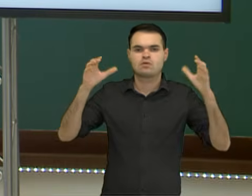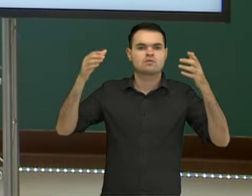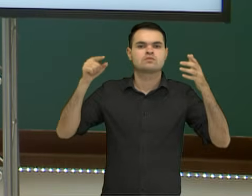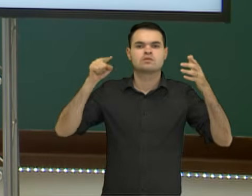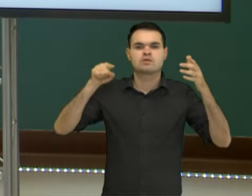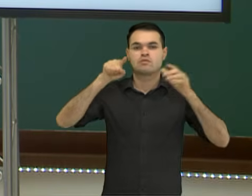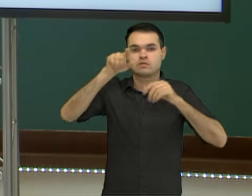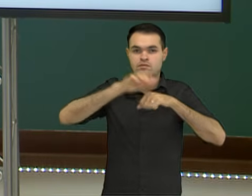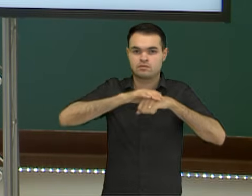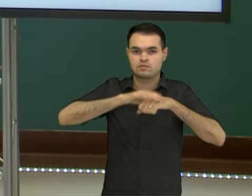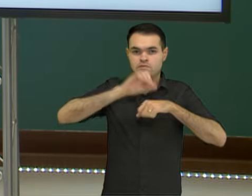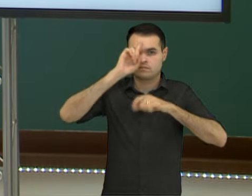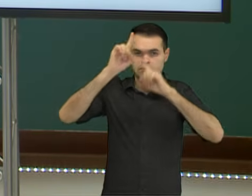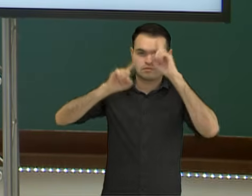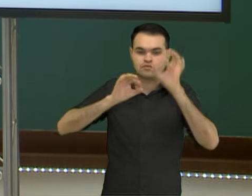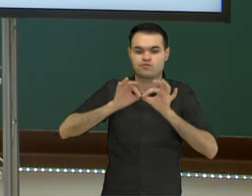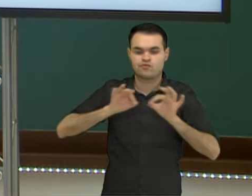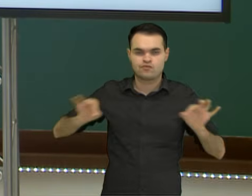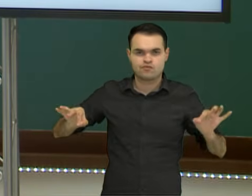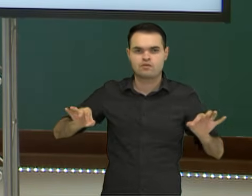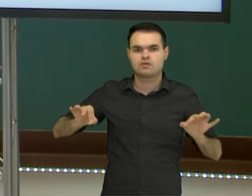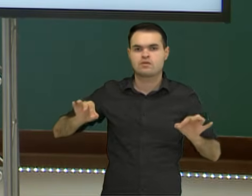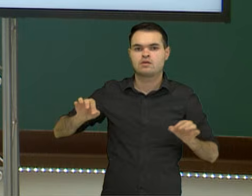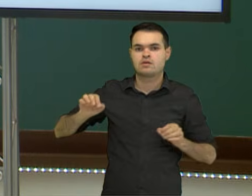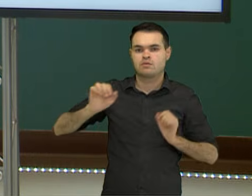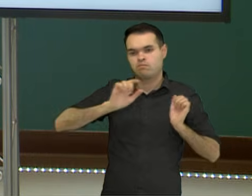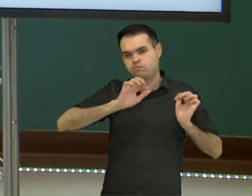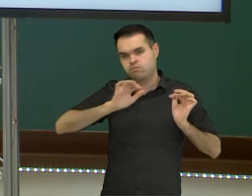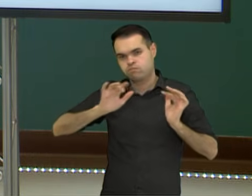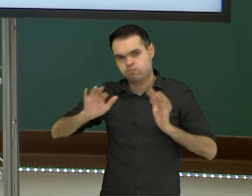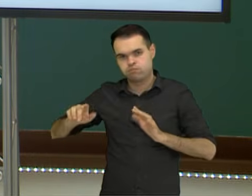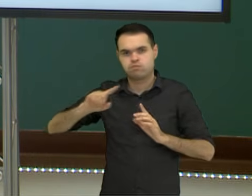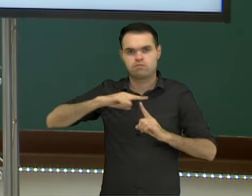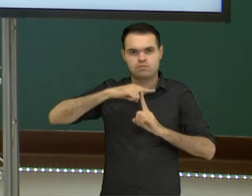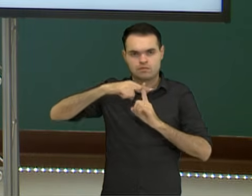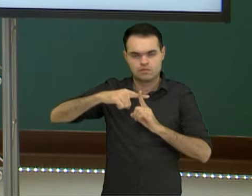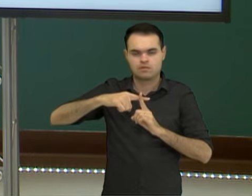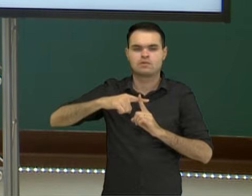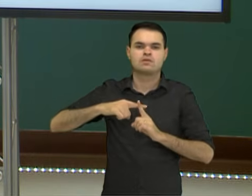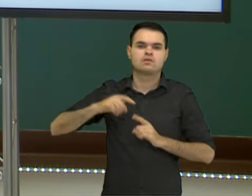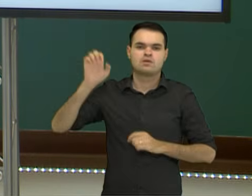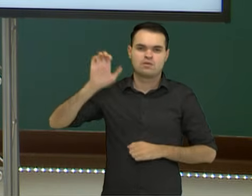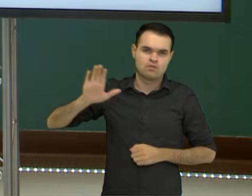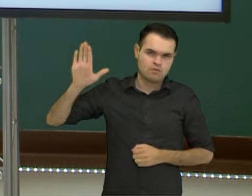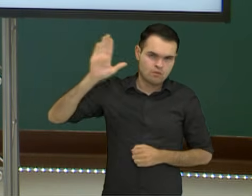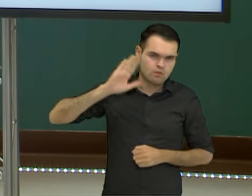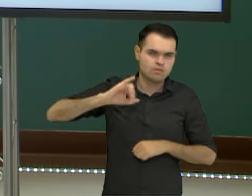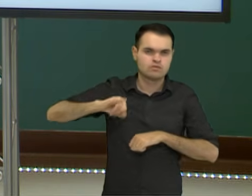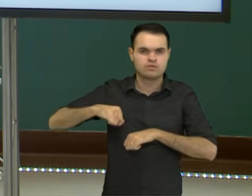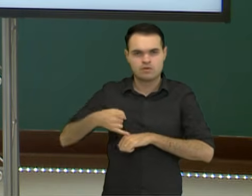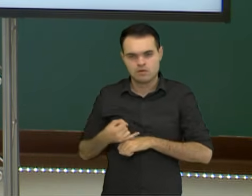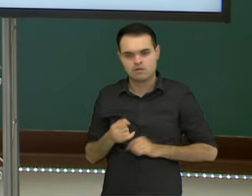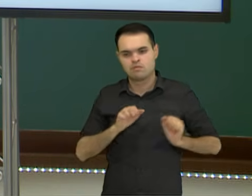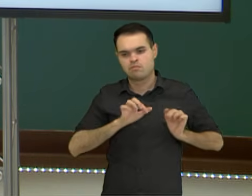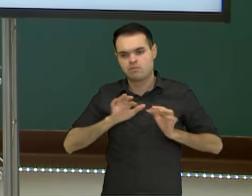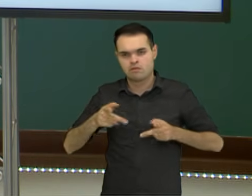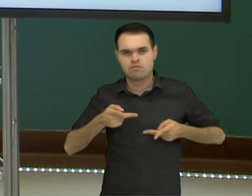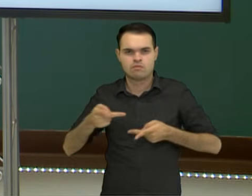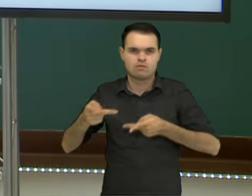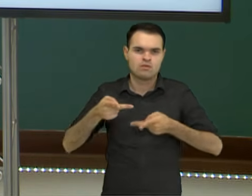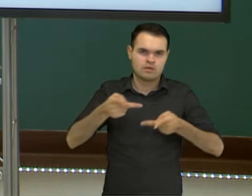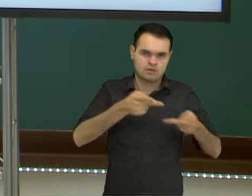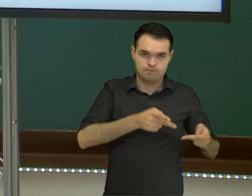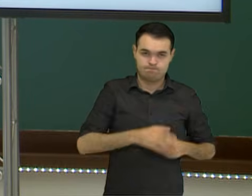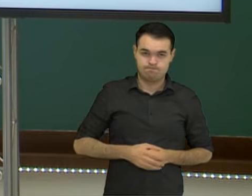formular uma frase: cruzadas, Europa, Jerusalém e expedições, né? Então a possibilidade aqui, ó, as